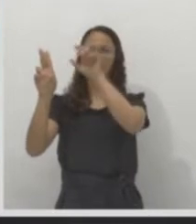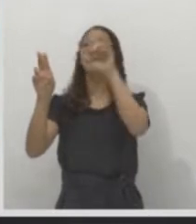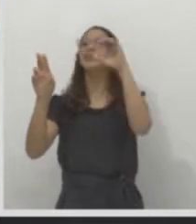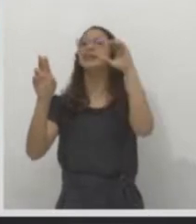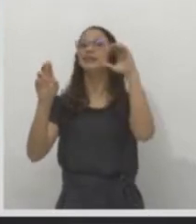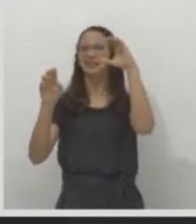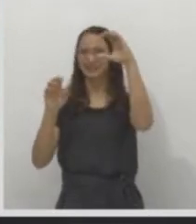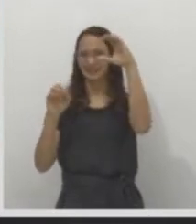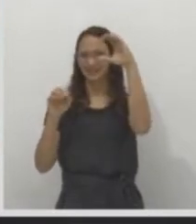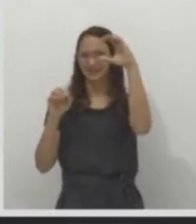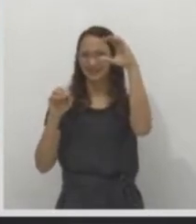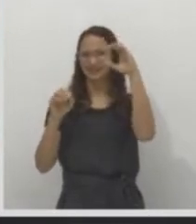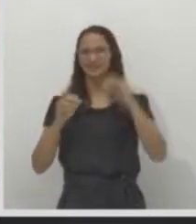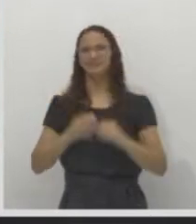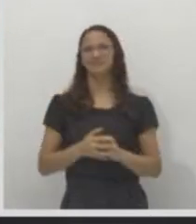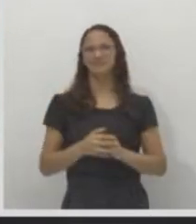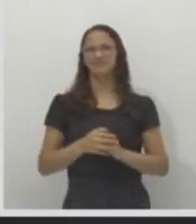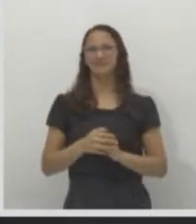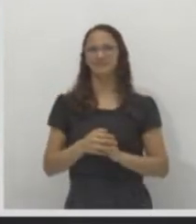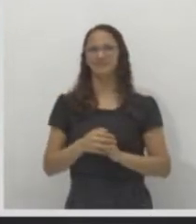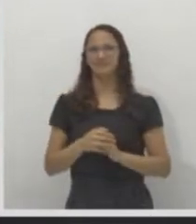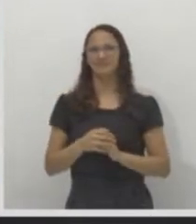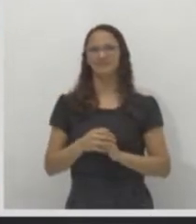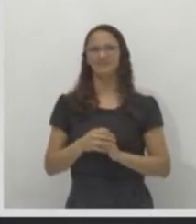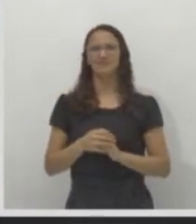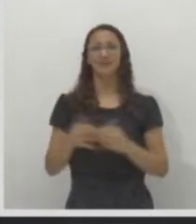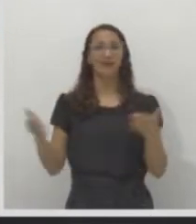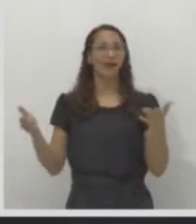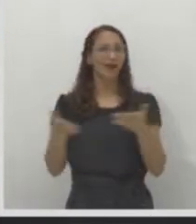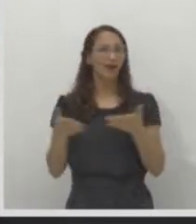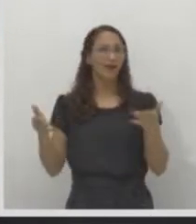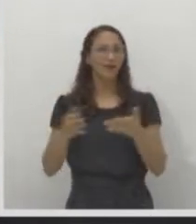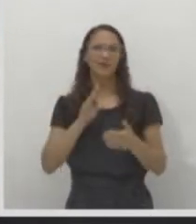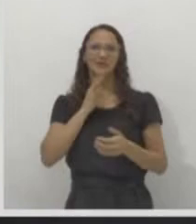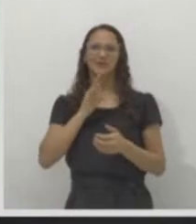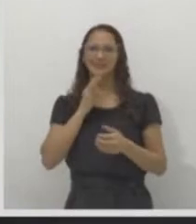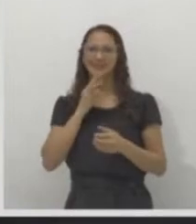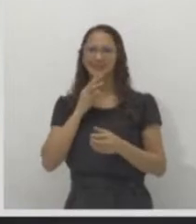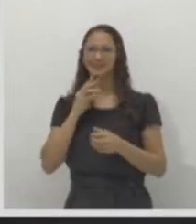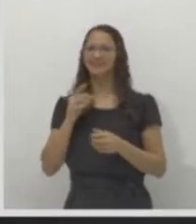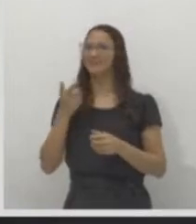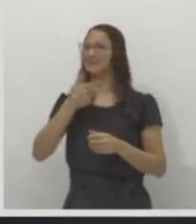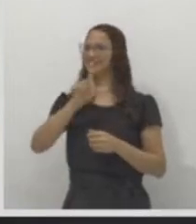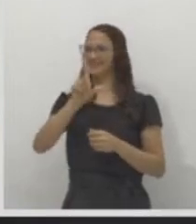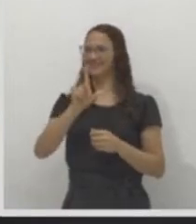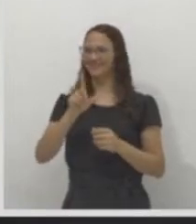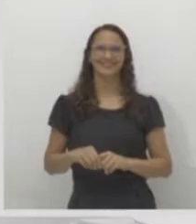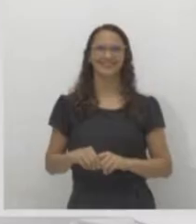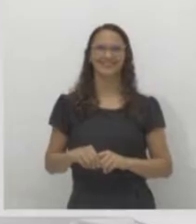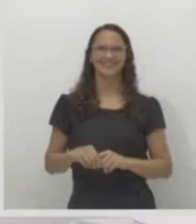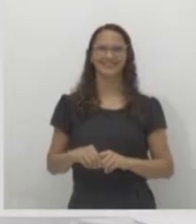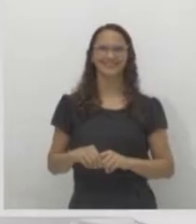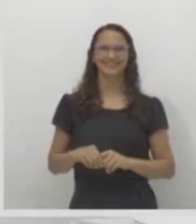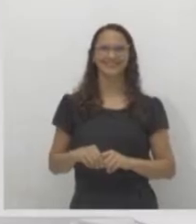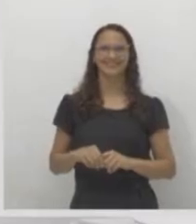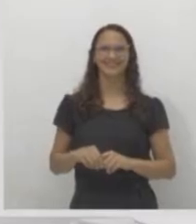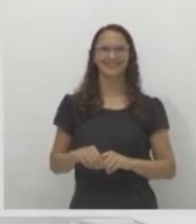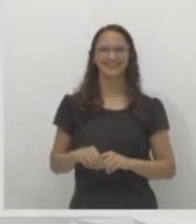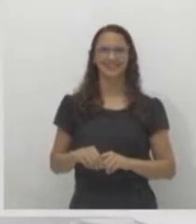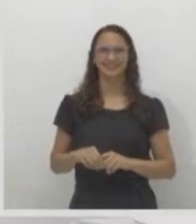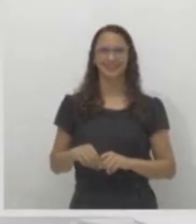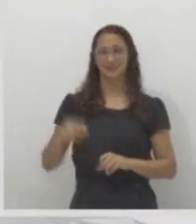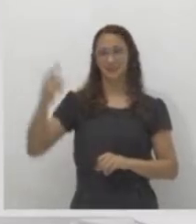centena. Mas agora nós vamos conhecer a segunda classe. Acompanhe o quadro a seguir.